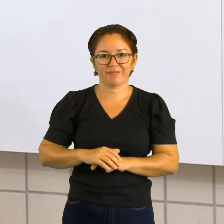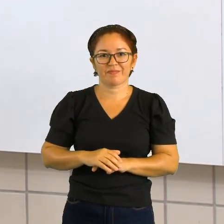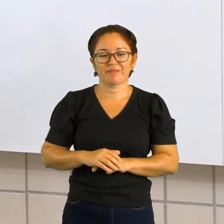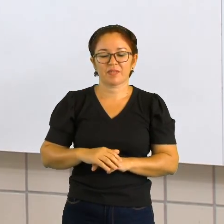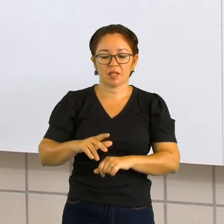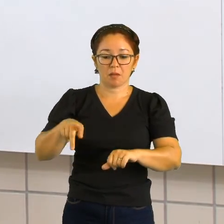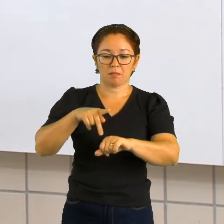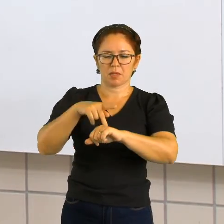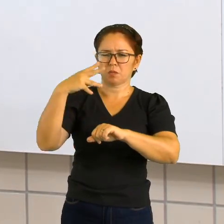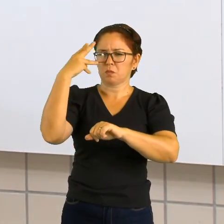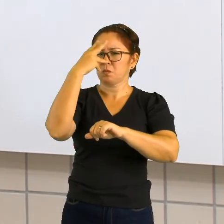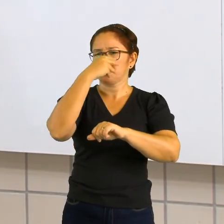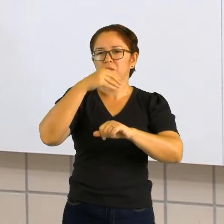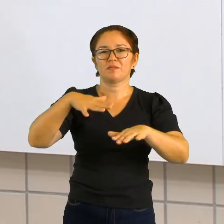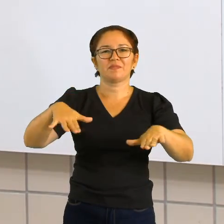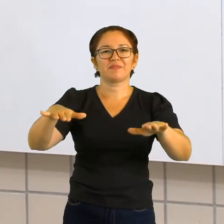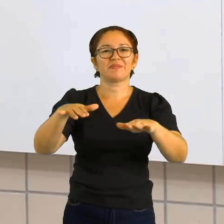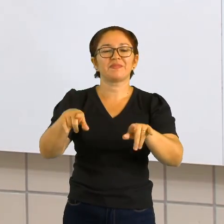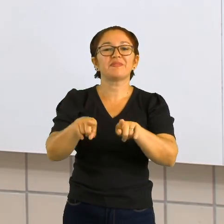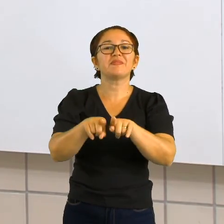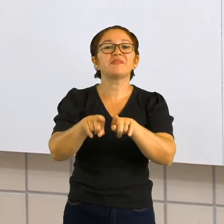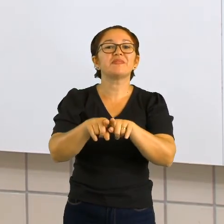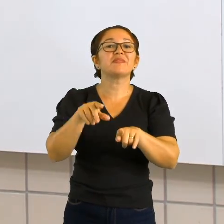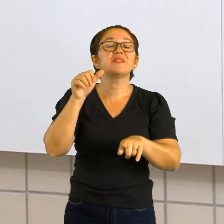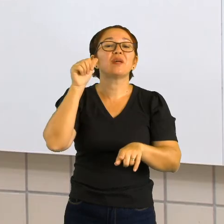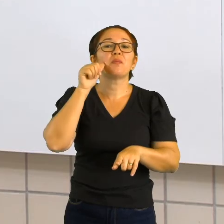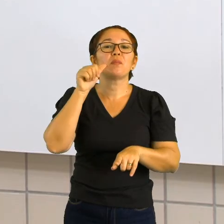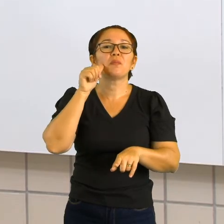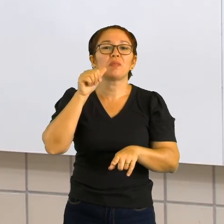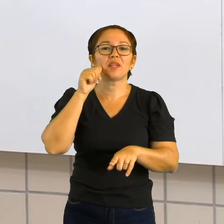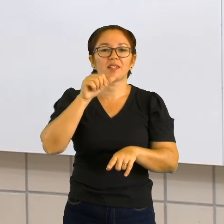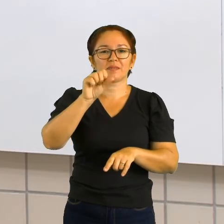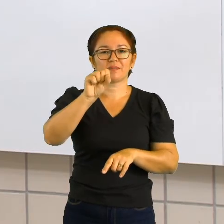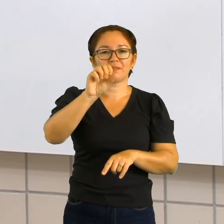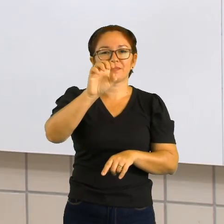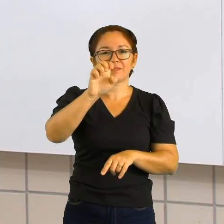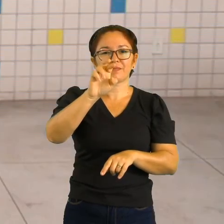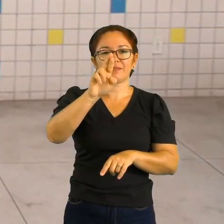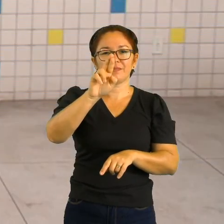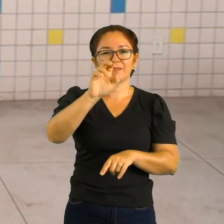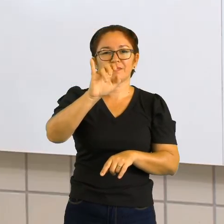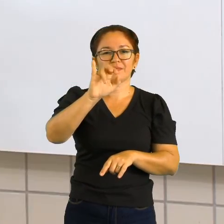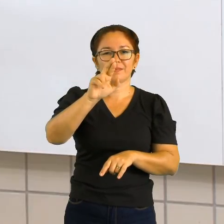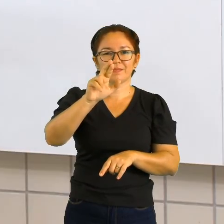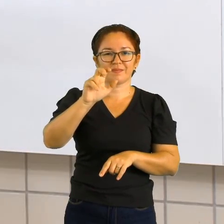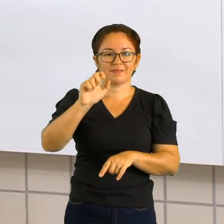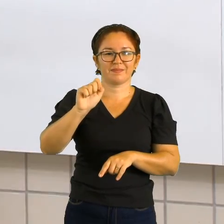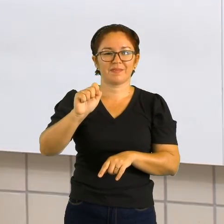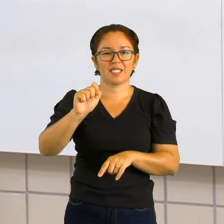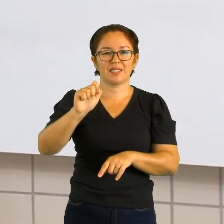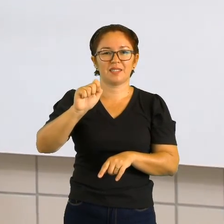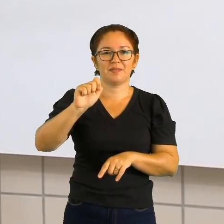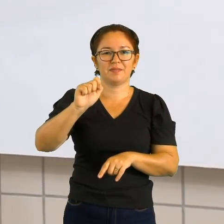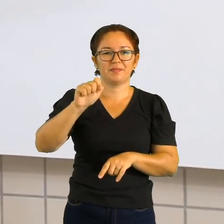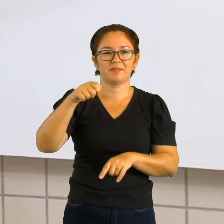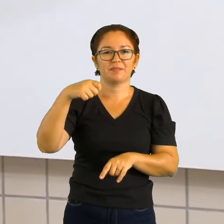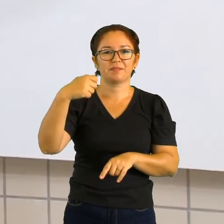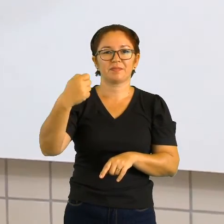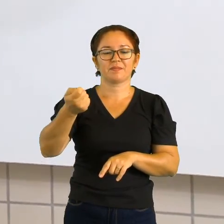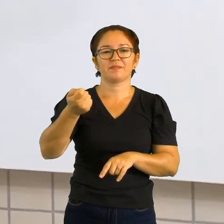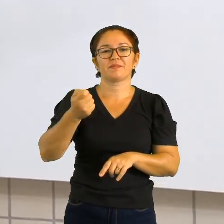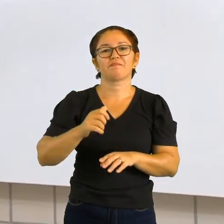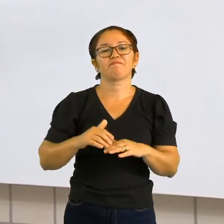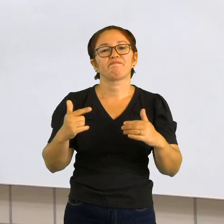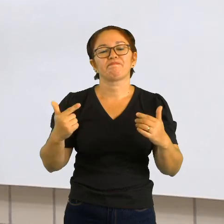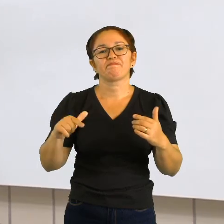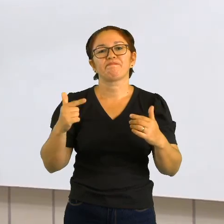desenhos, como A Pequena Sereia. Então as coisas não têm limite. aquilo que você escreve vai virando